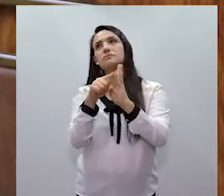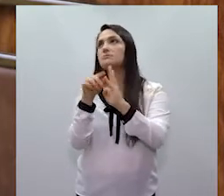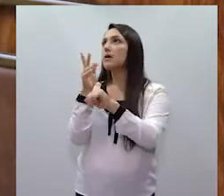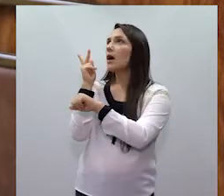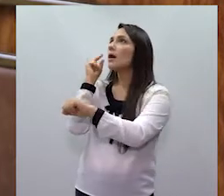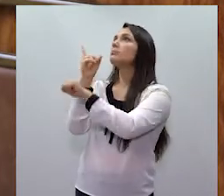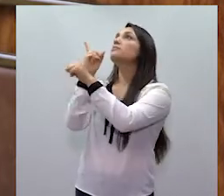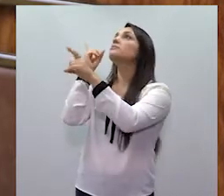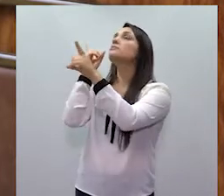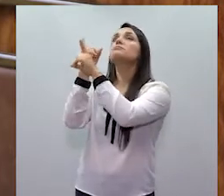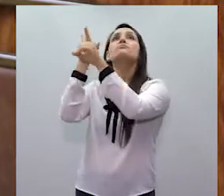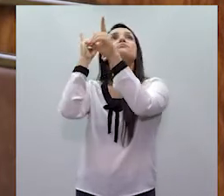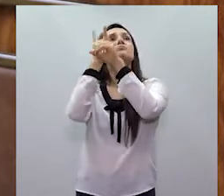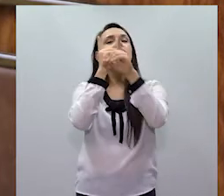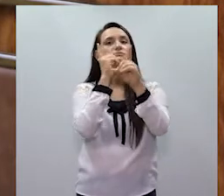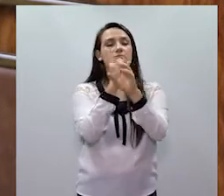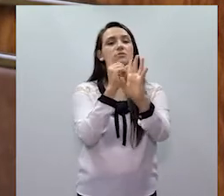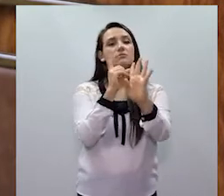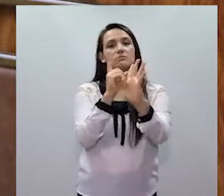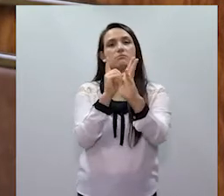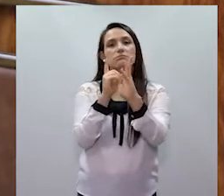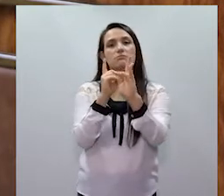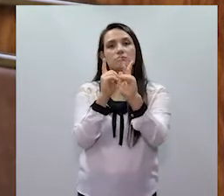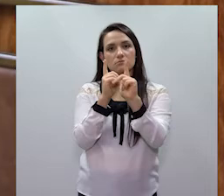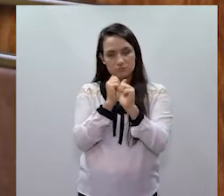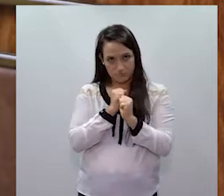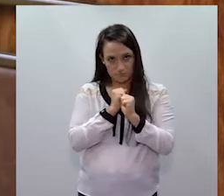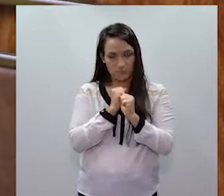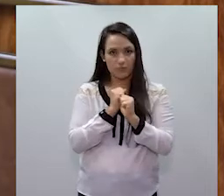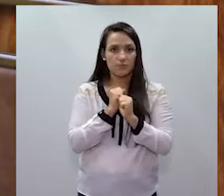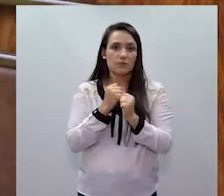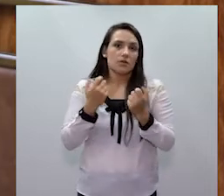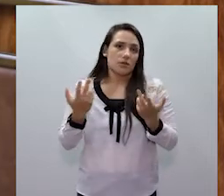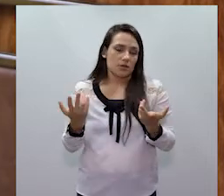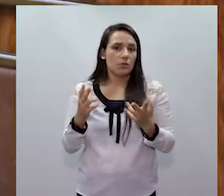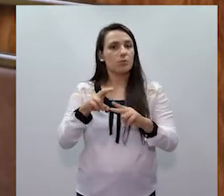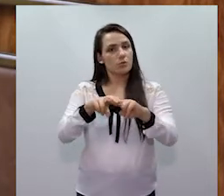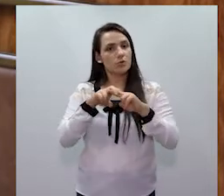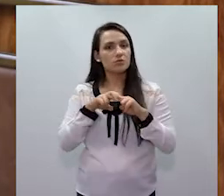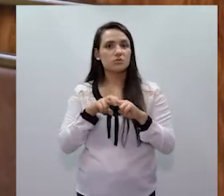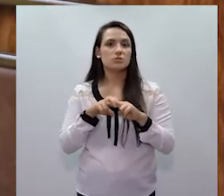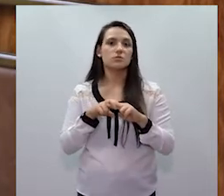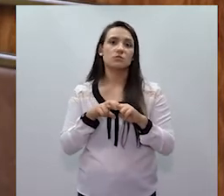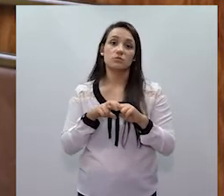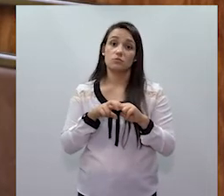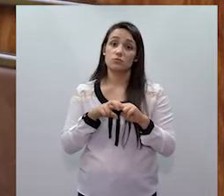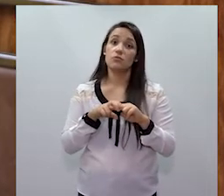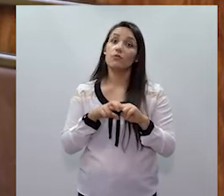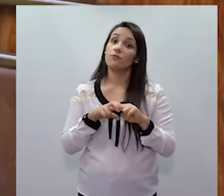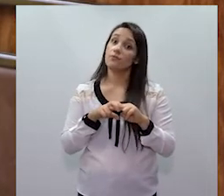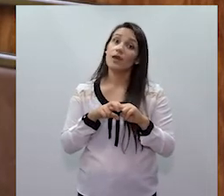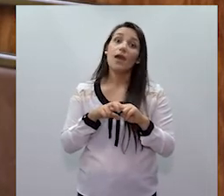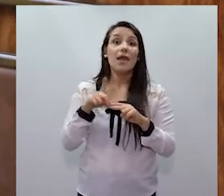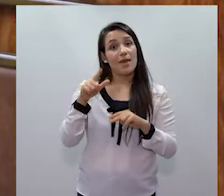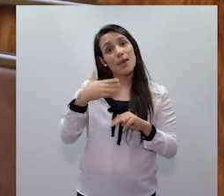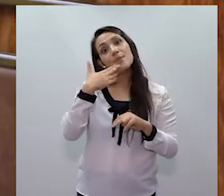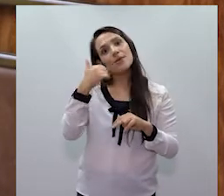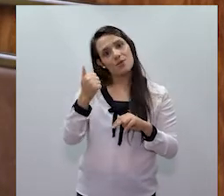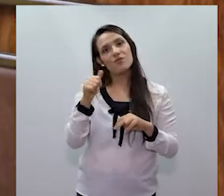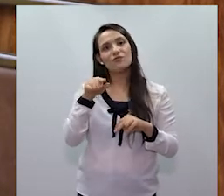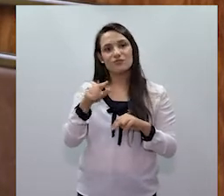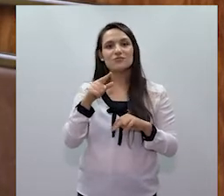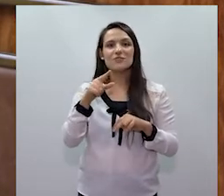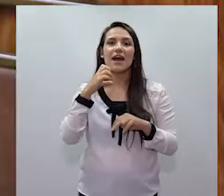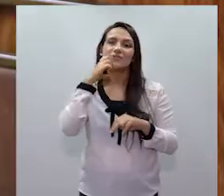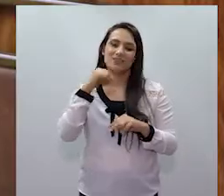local do país, mas com a ressalva de que ela tem mais chances na sua própria cidade